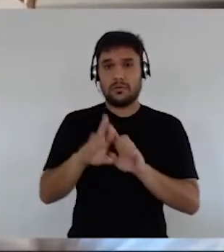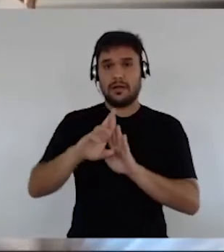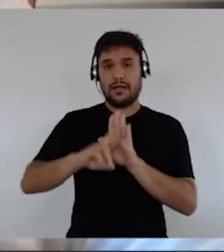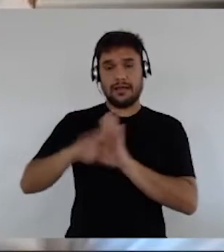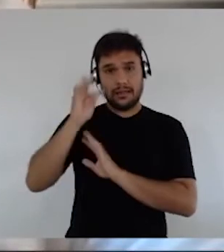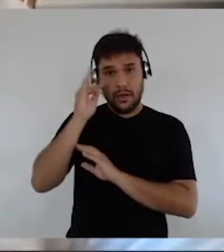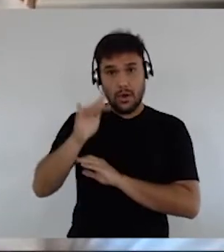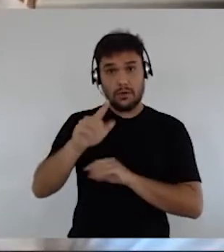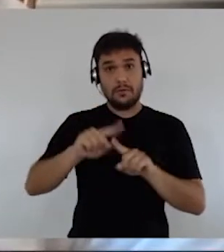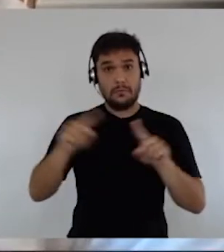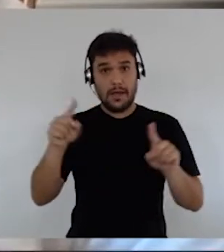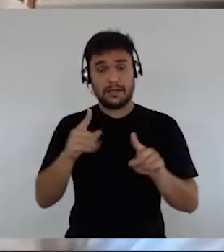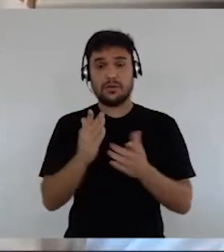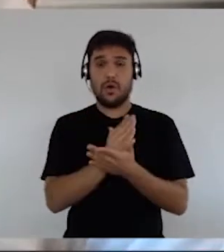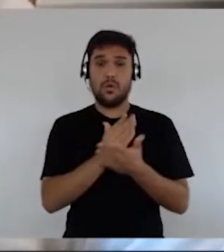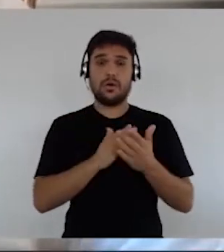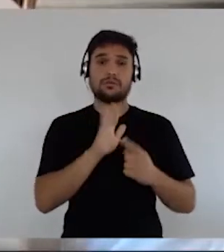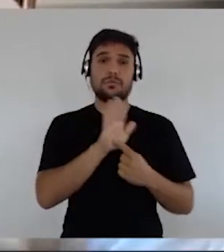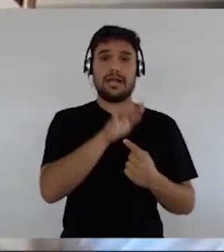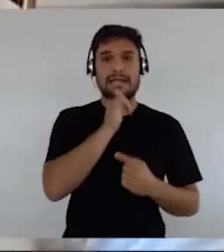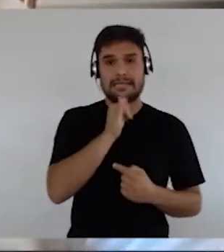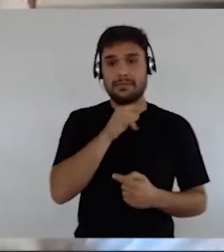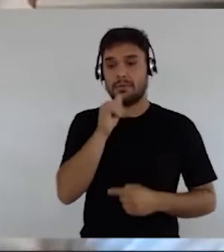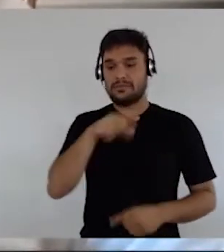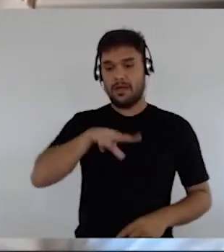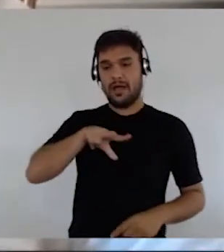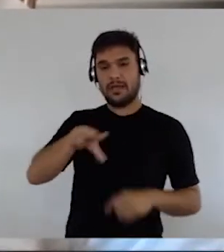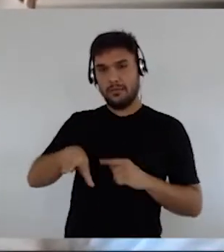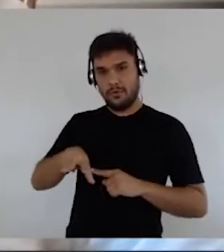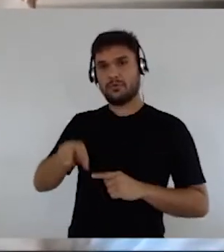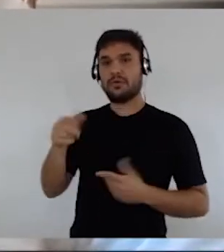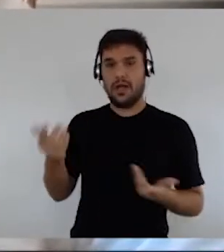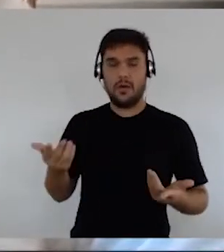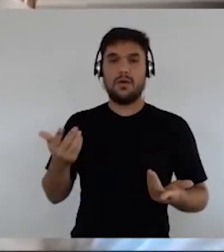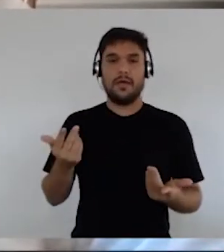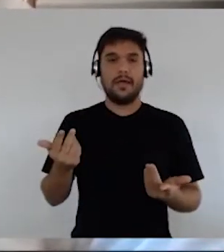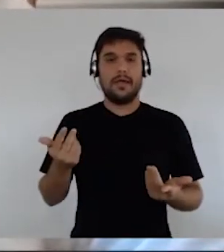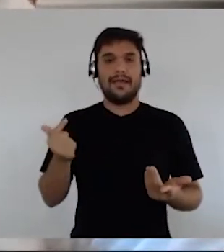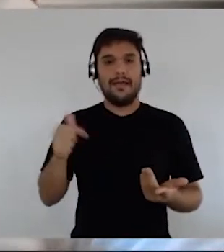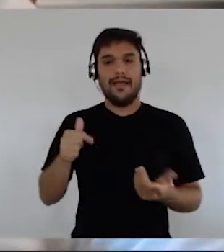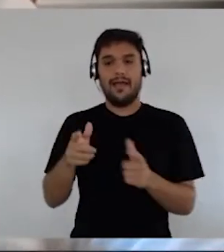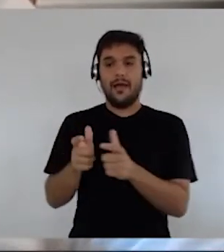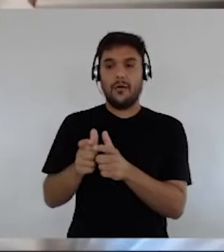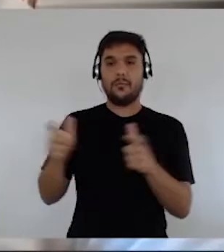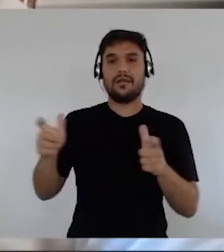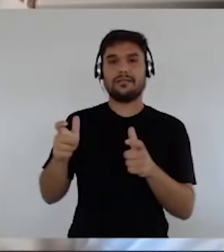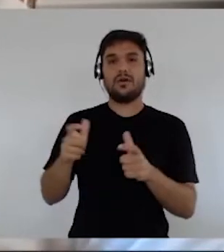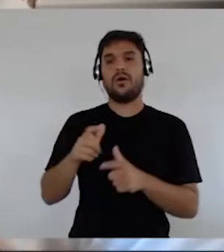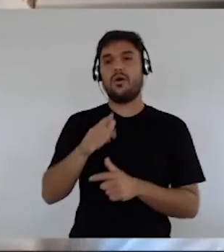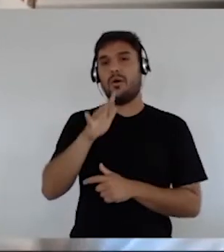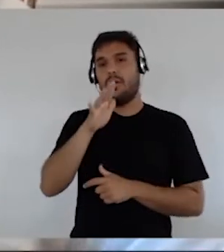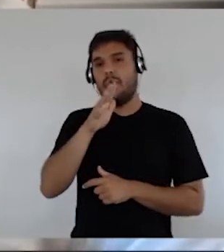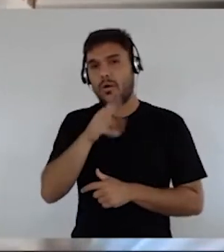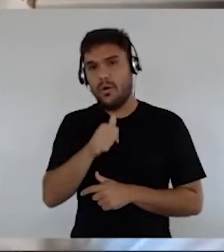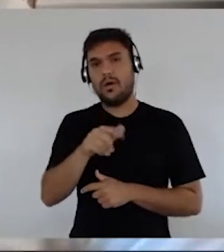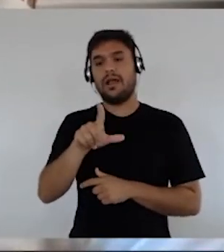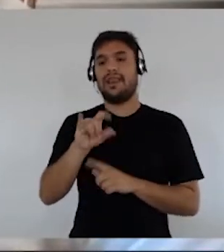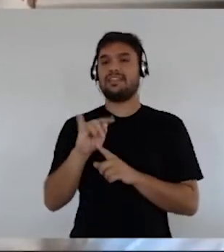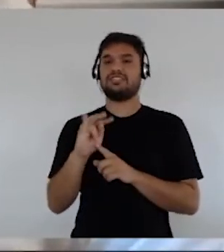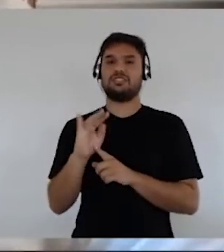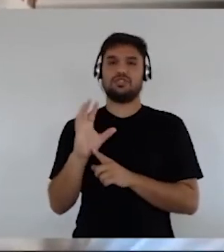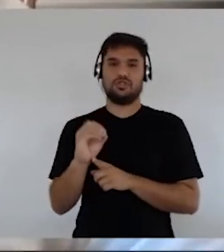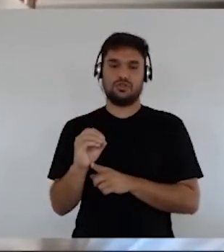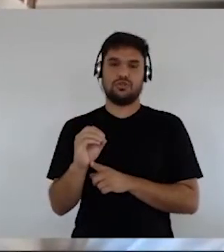mas depois com repercussões práticas. Em Portugal, como eu acho em todo o mundo, o aumento da litigiosidade é evidente.